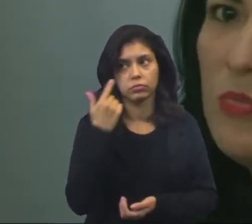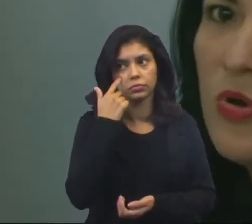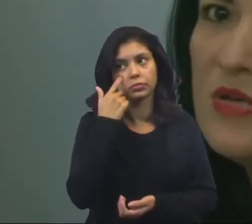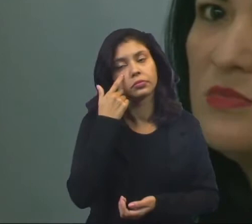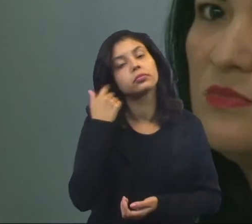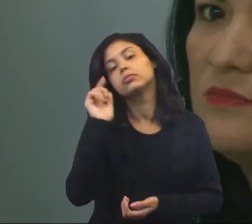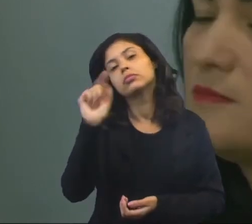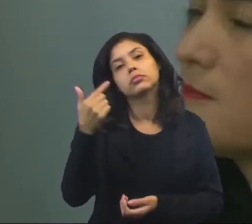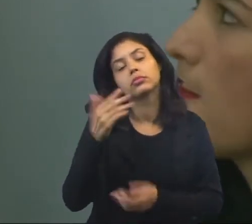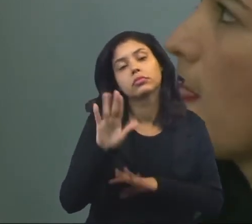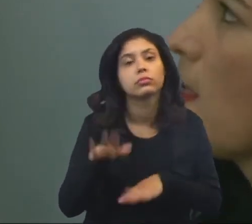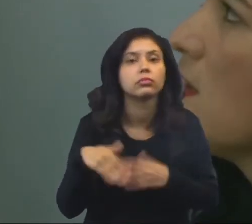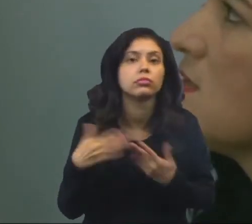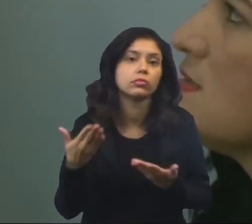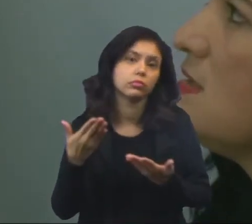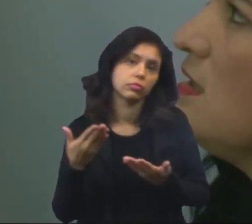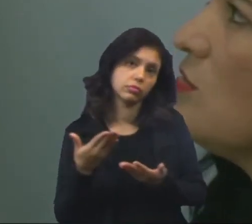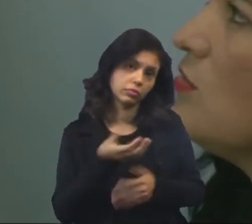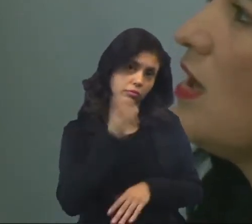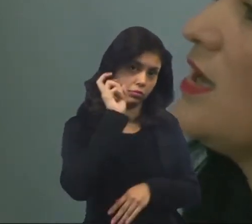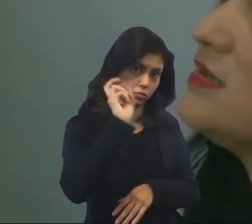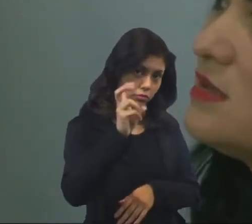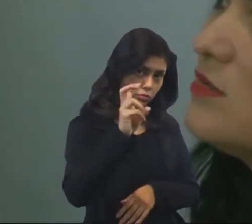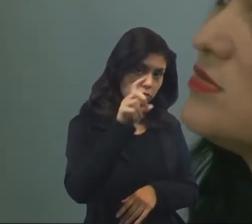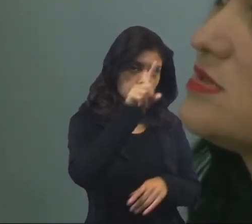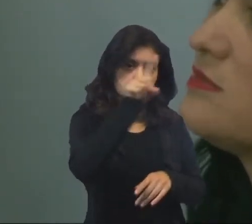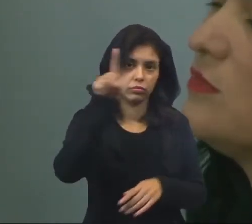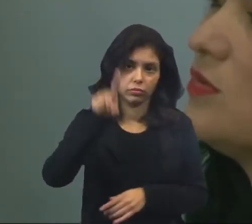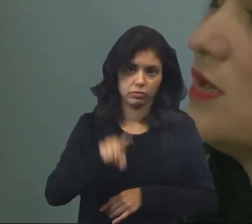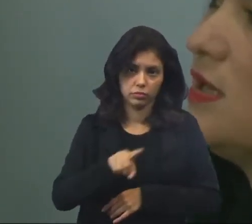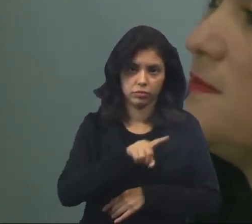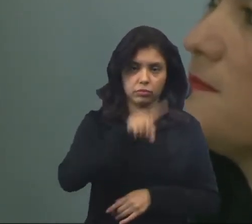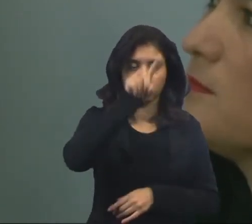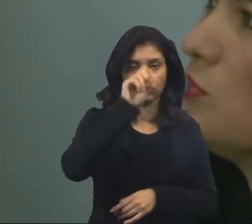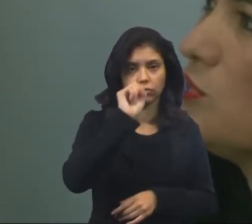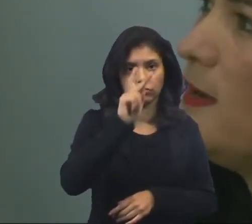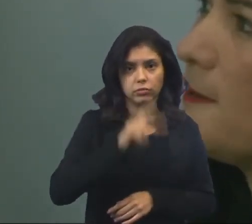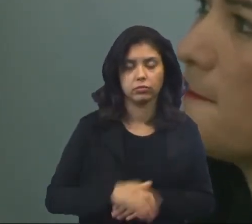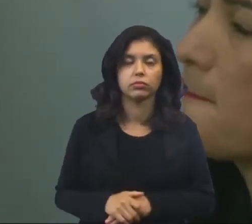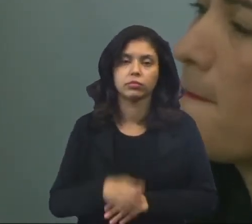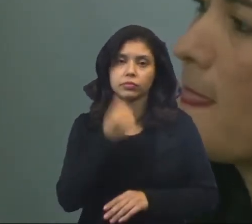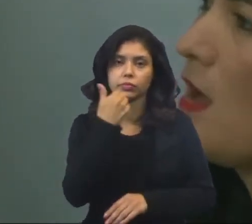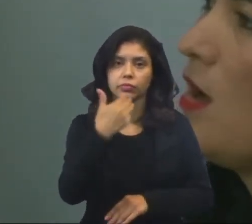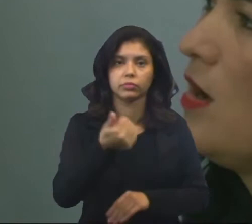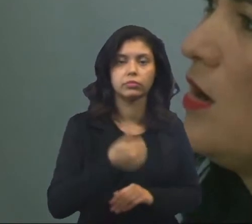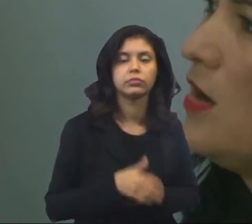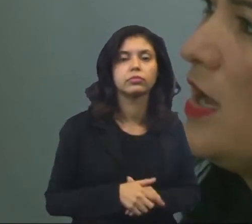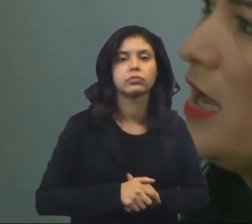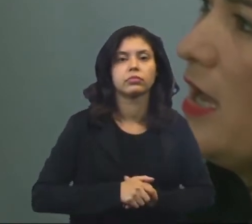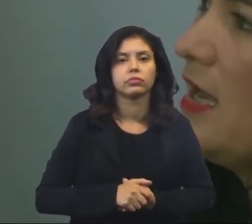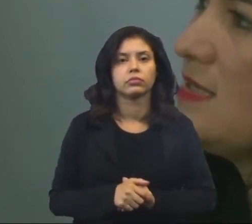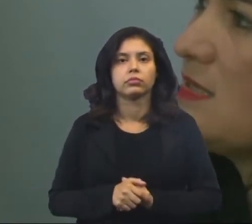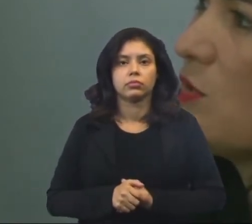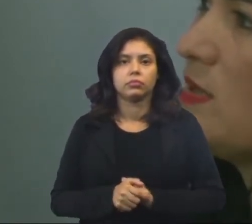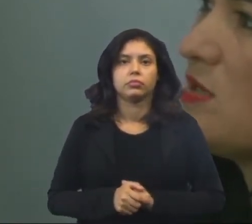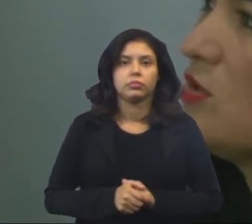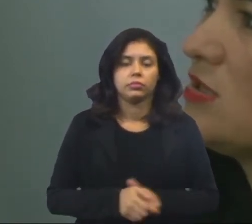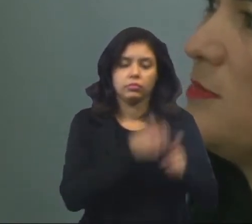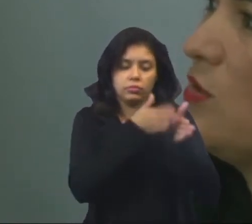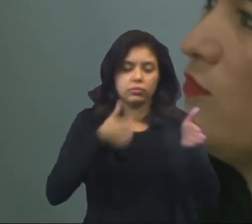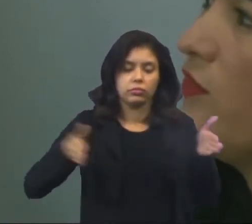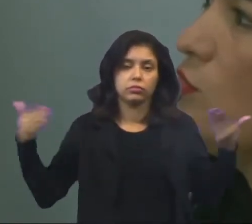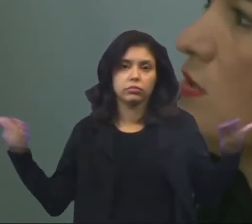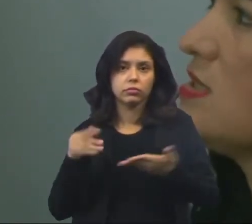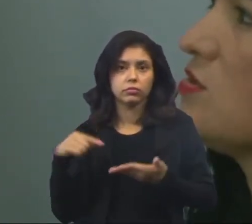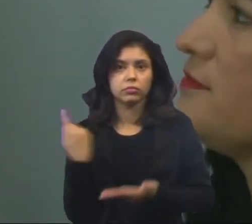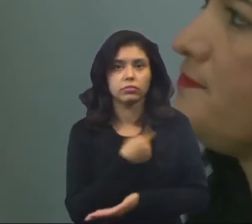qual o próximo? 5 retângulos, ok? Muito bem. Essa sequência agora também